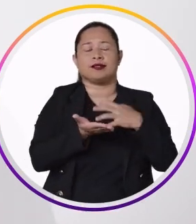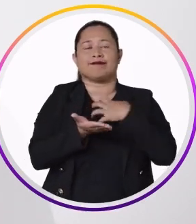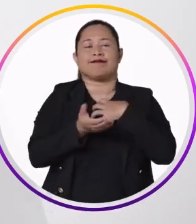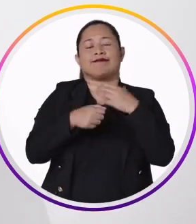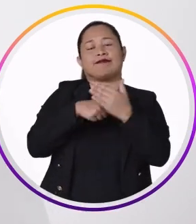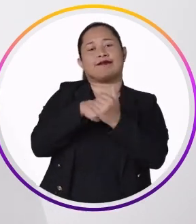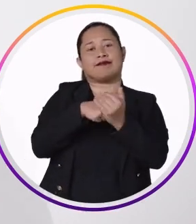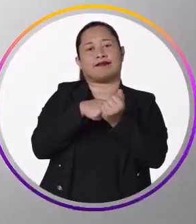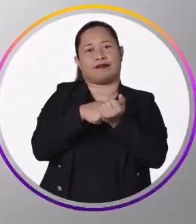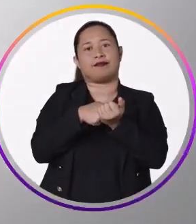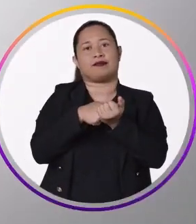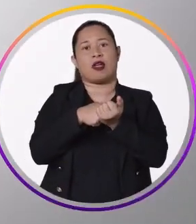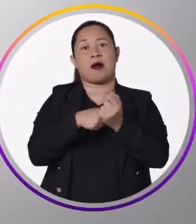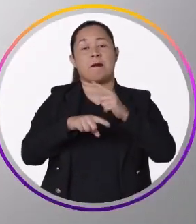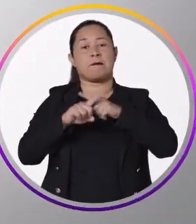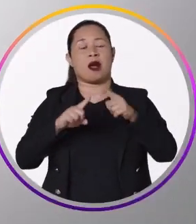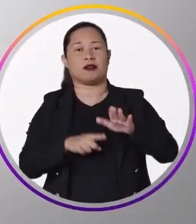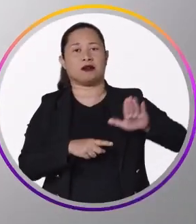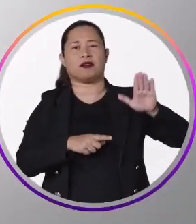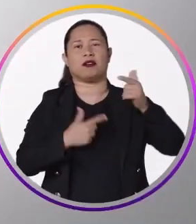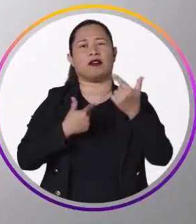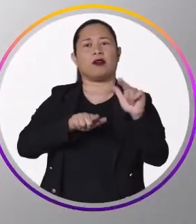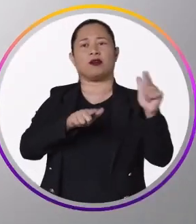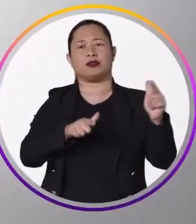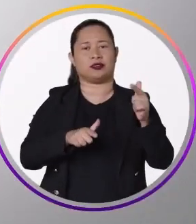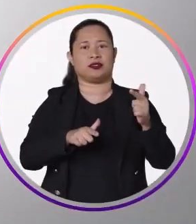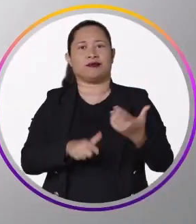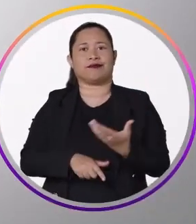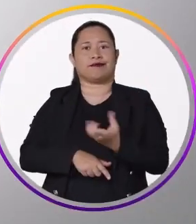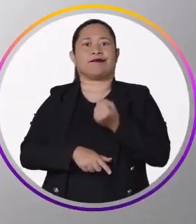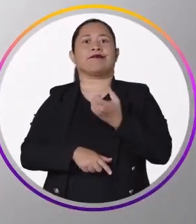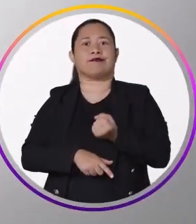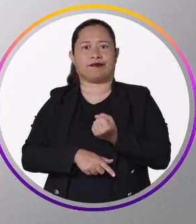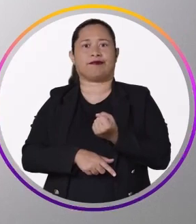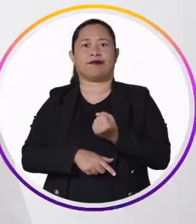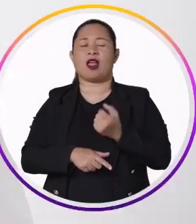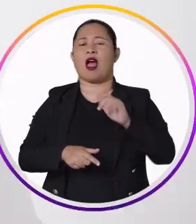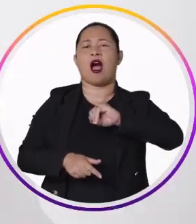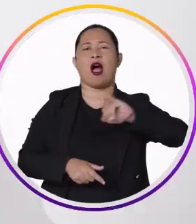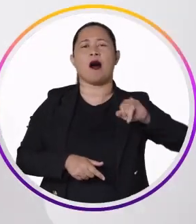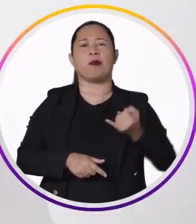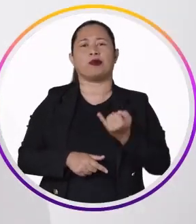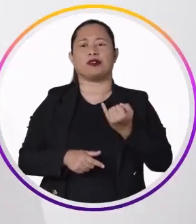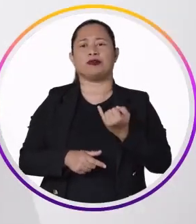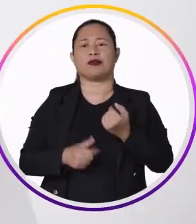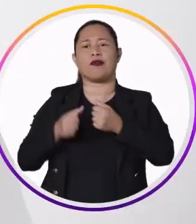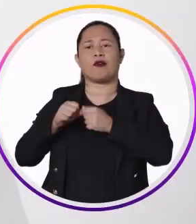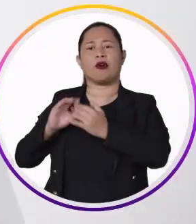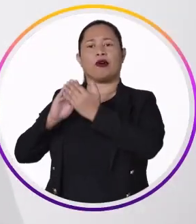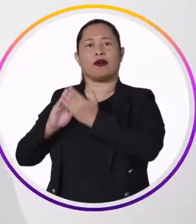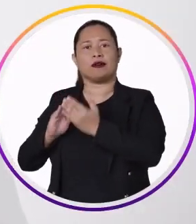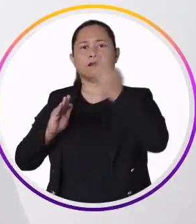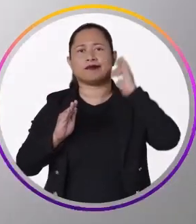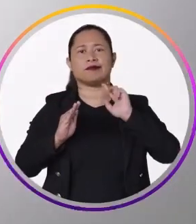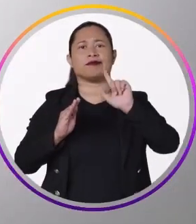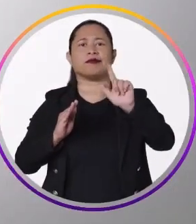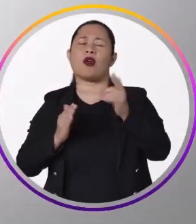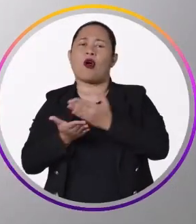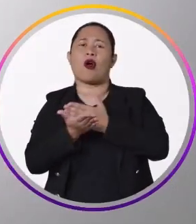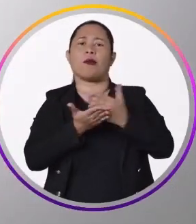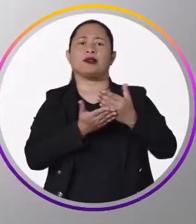de conforto e carinho. Mas os adversários agiram de forma covarde. Aproveitando-se do recolhimento de